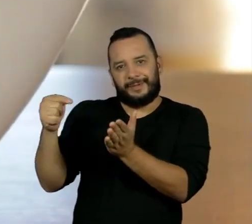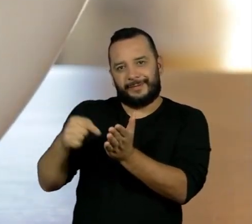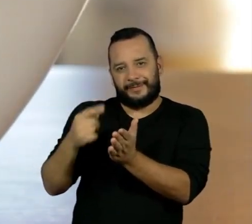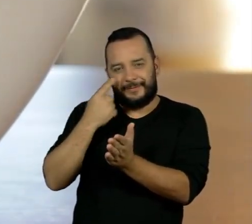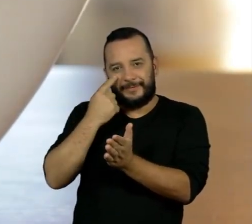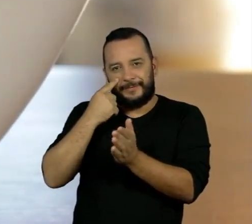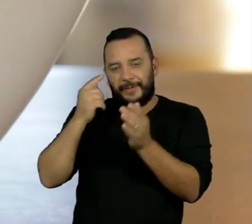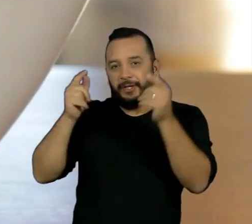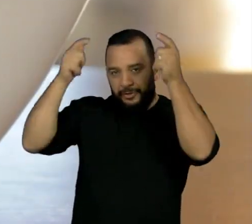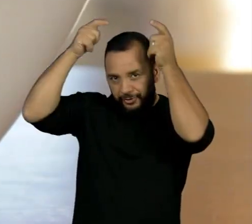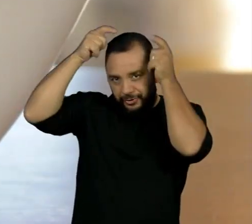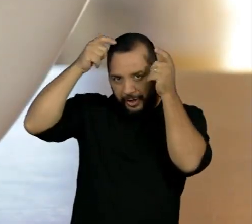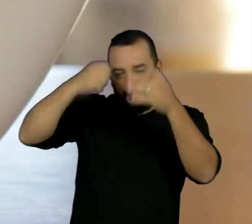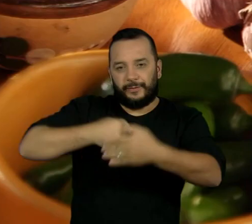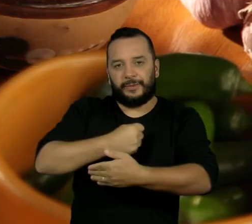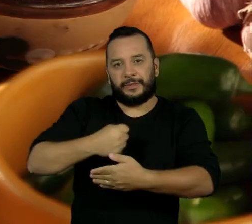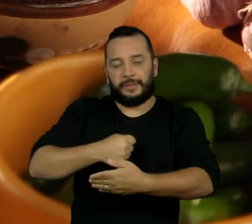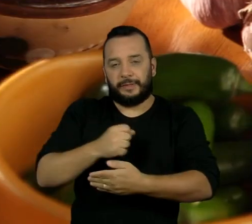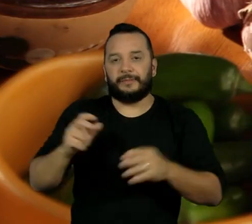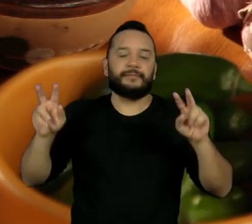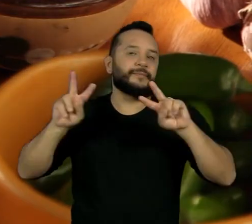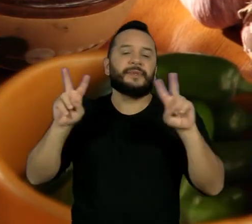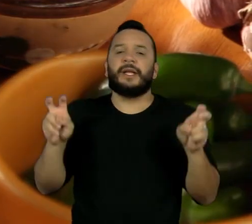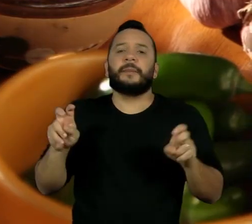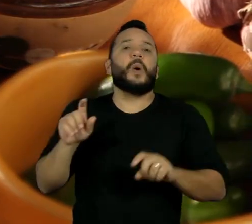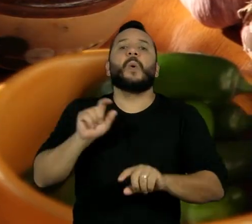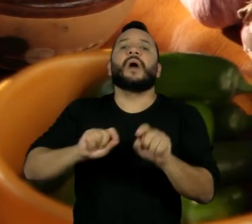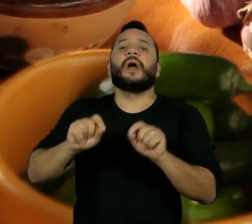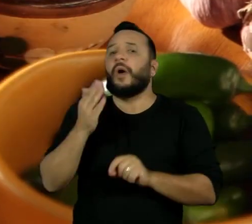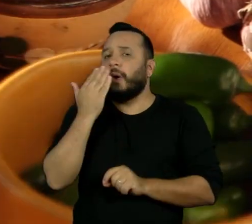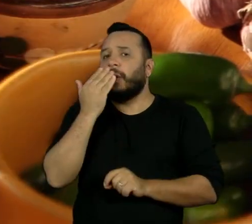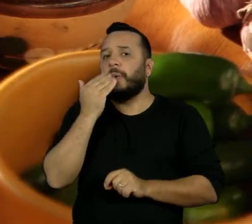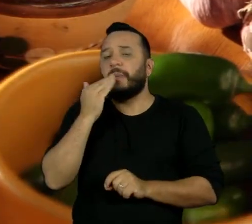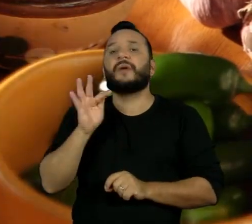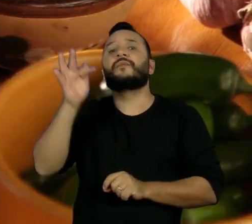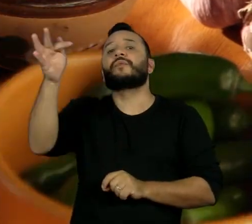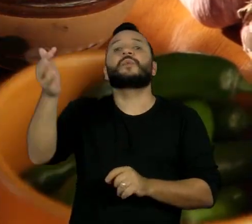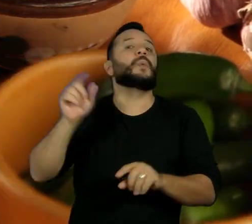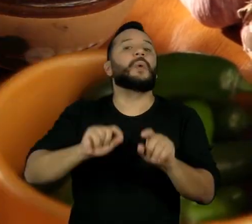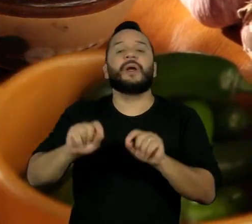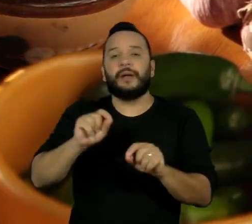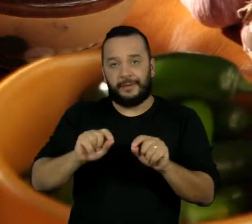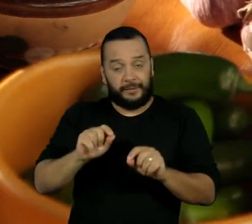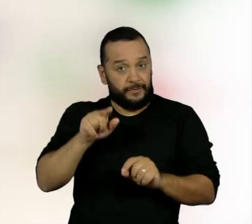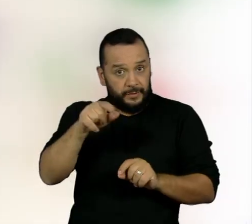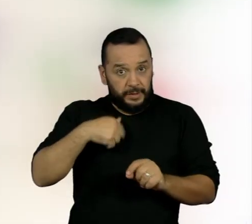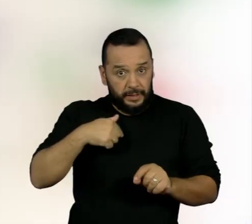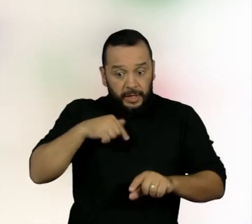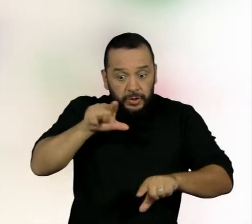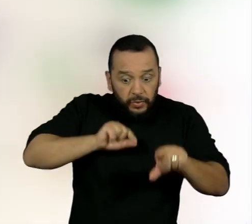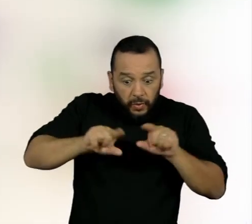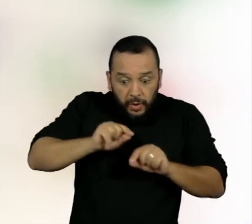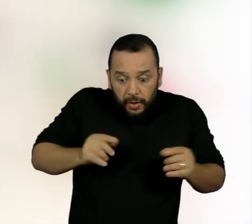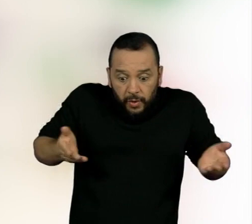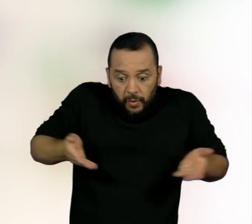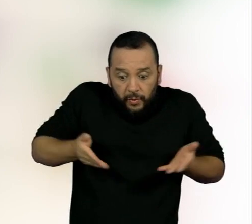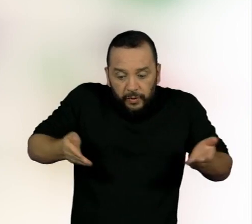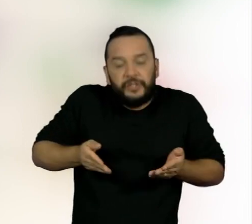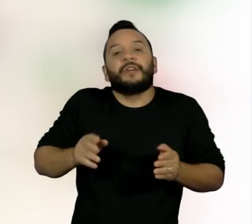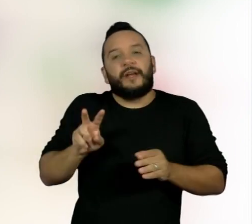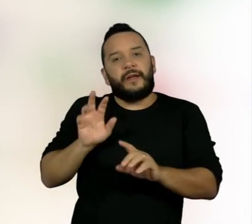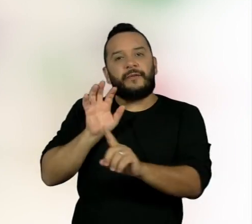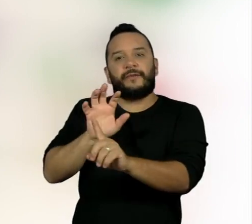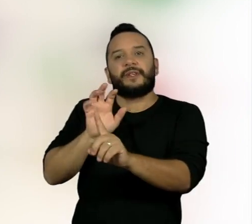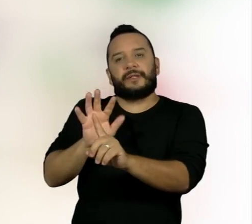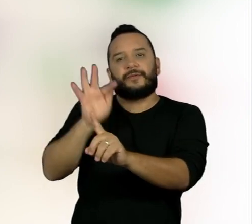O que vai ter para comer? O que você coloca no seu prato pode transformar o planeta. É livro para crianças que